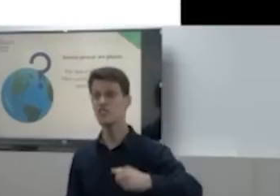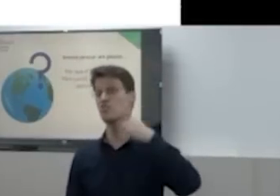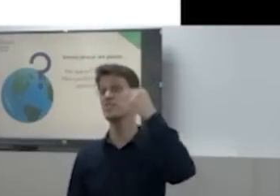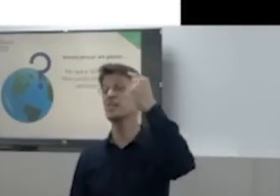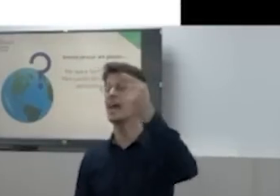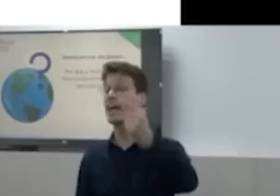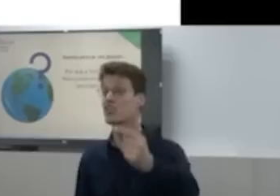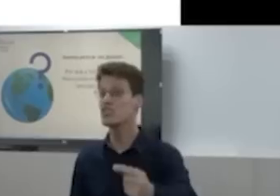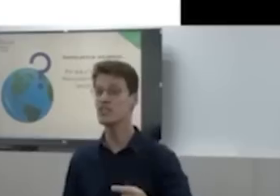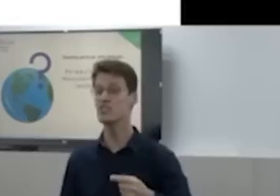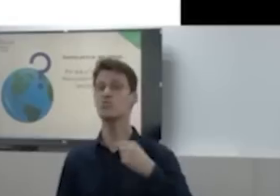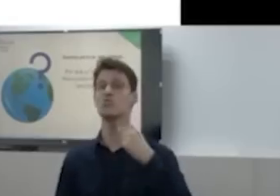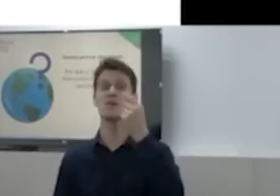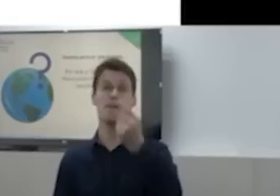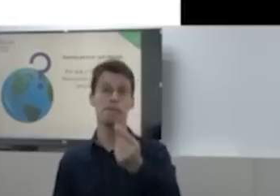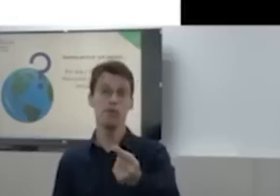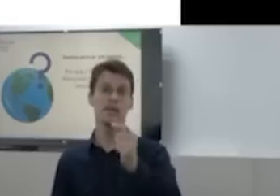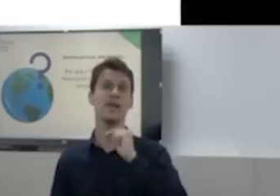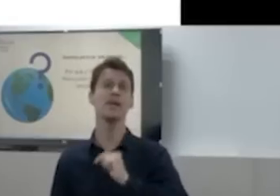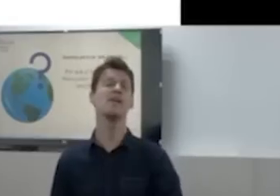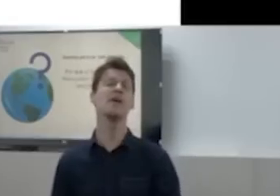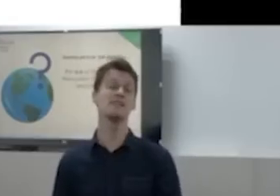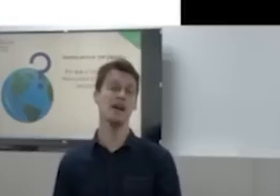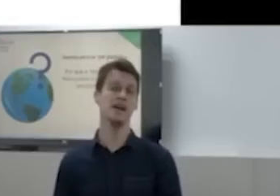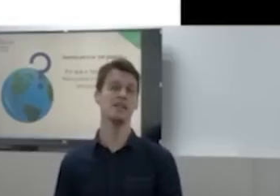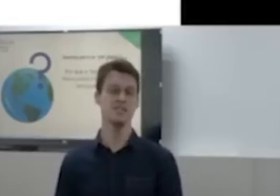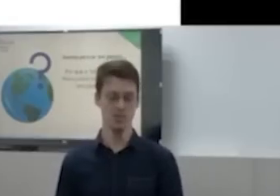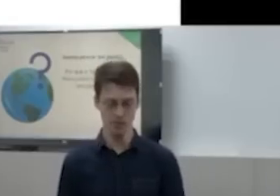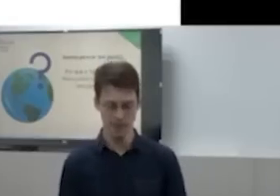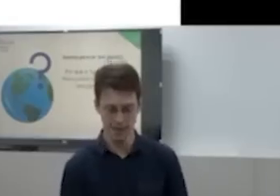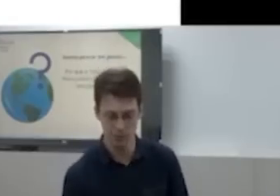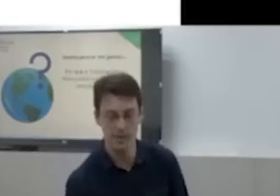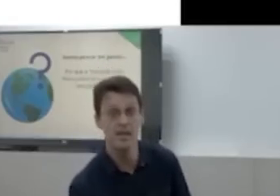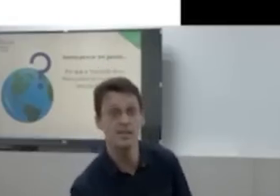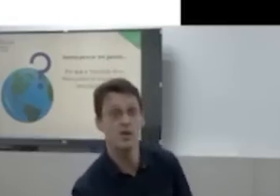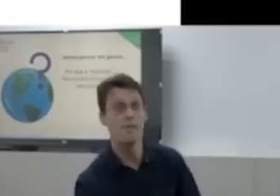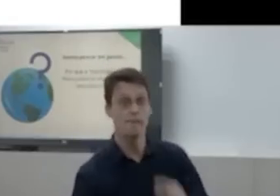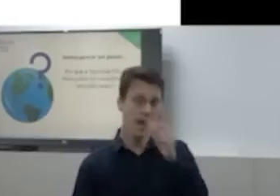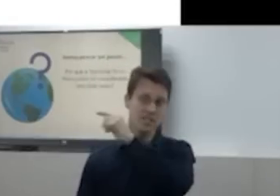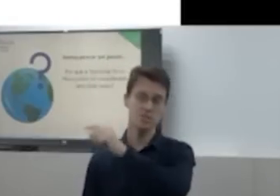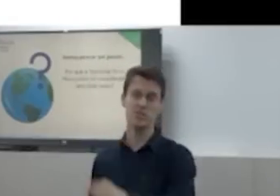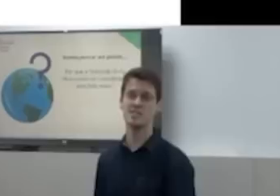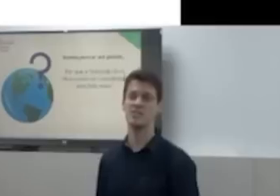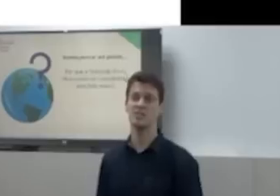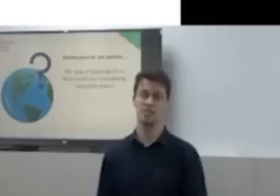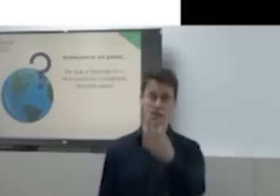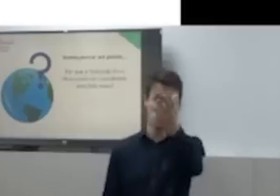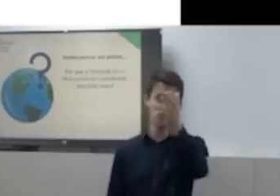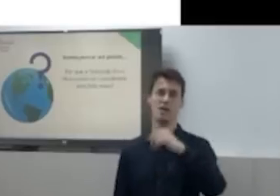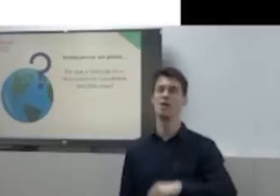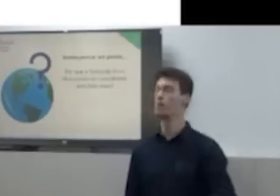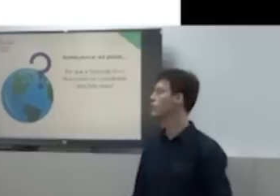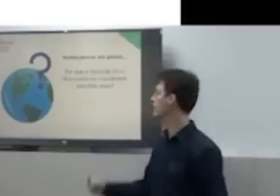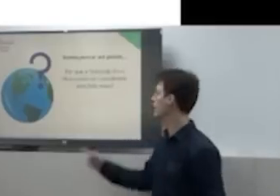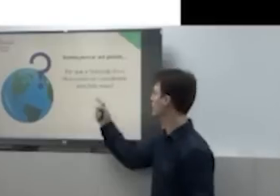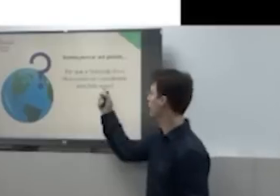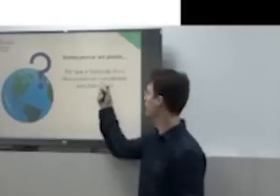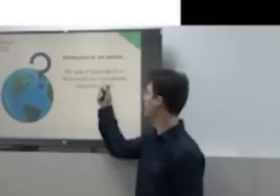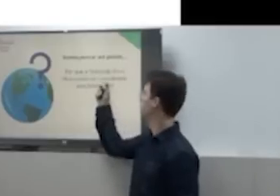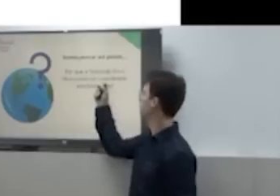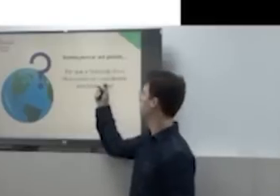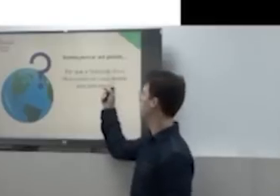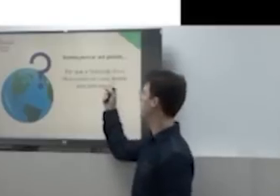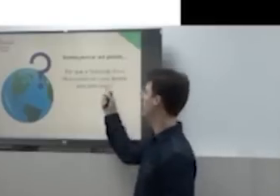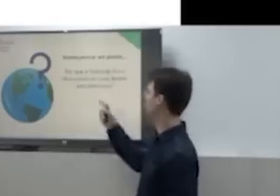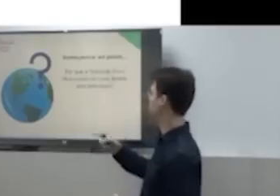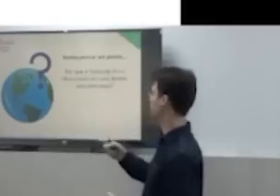evidências, indícios, registros por que a Terra tem esse formato. Então, para responder essa nossa pergunta, por que